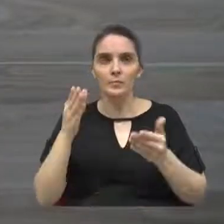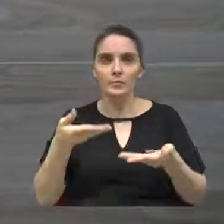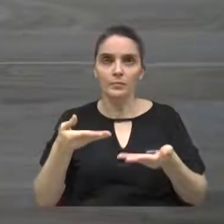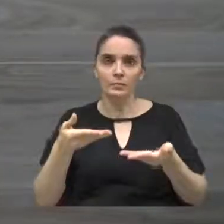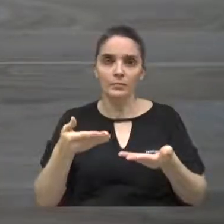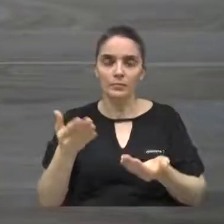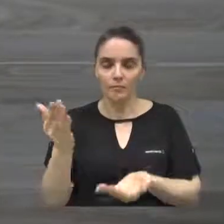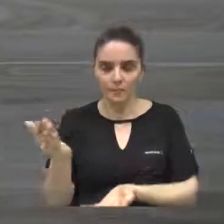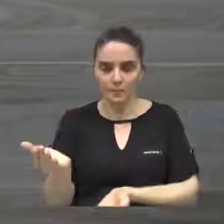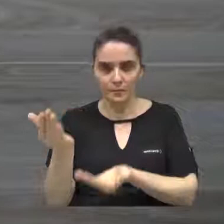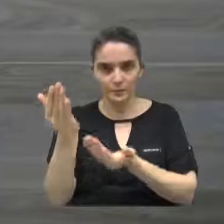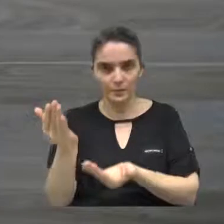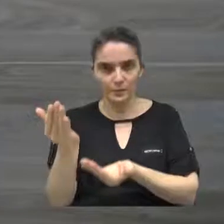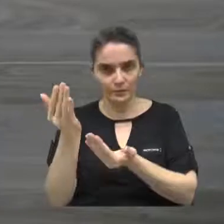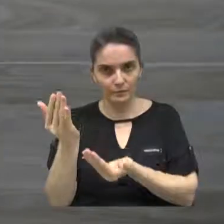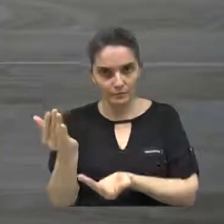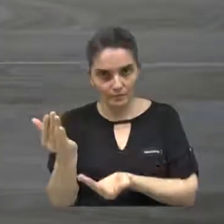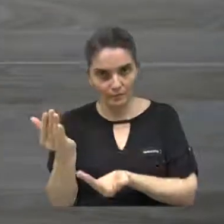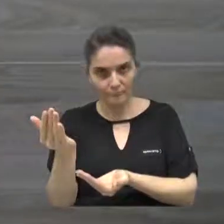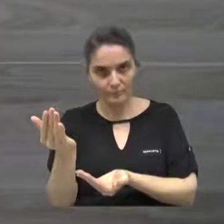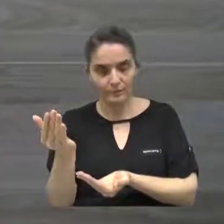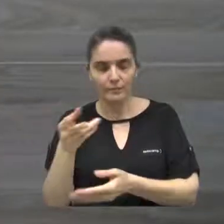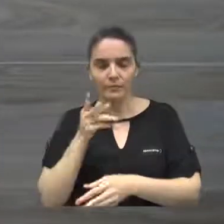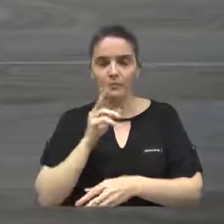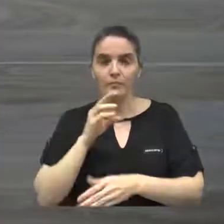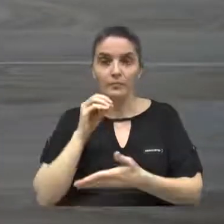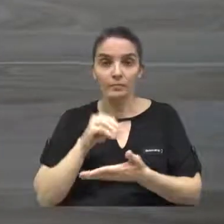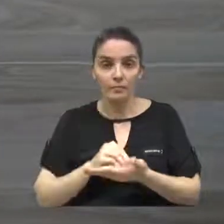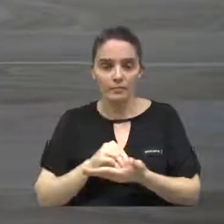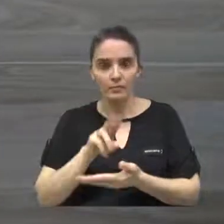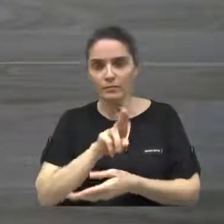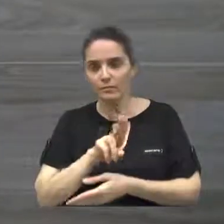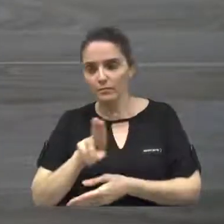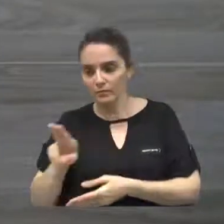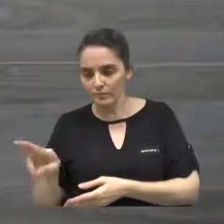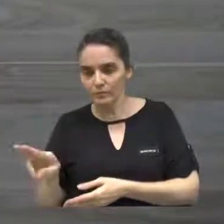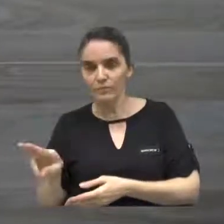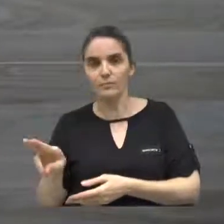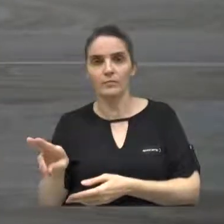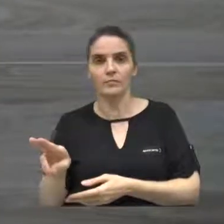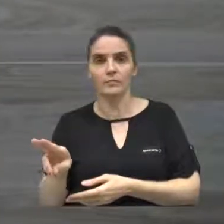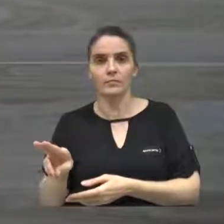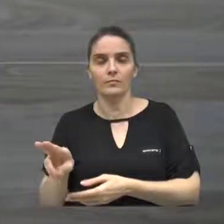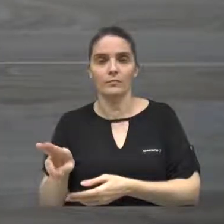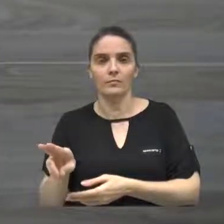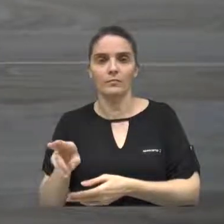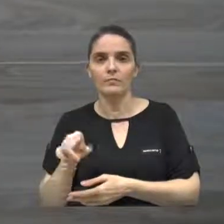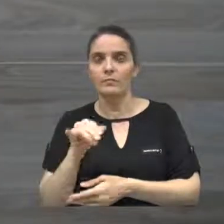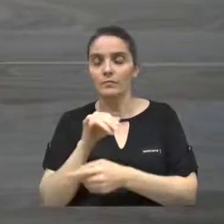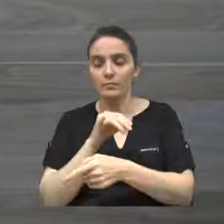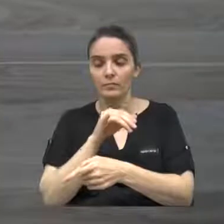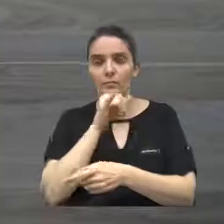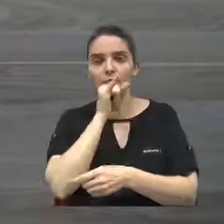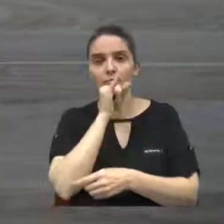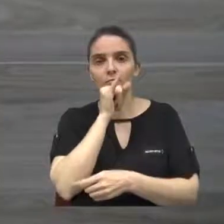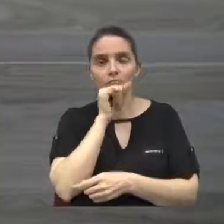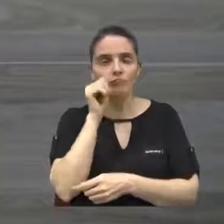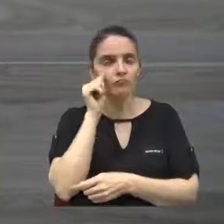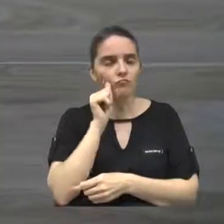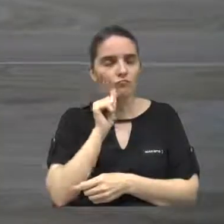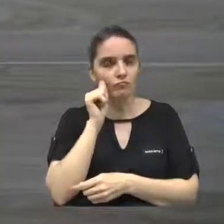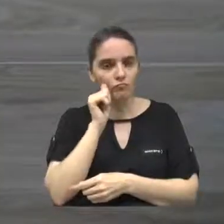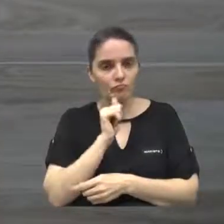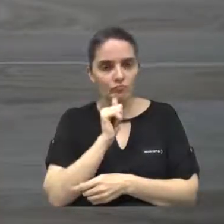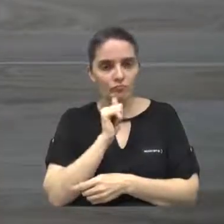queremos homenagear Dona Maria Júlia, perpetuando na história seu nome como um exemplo de mulher.